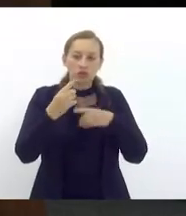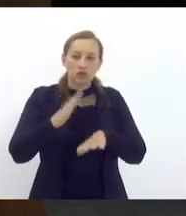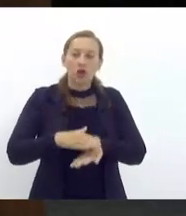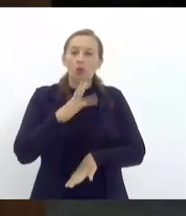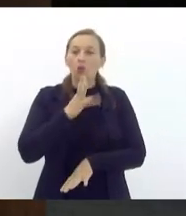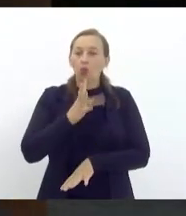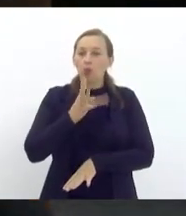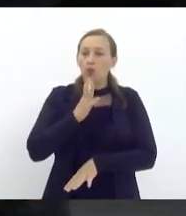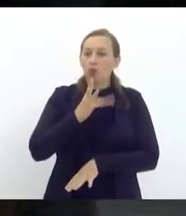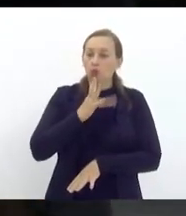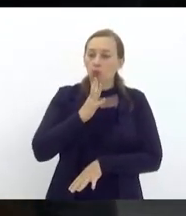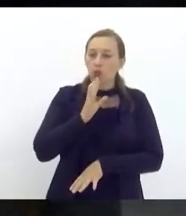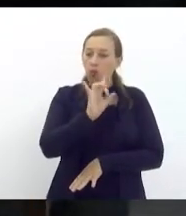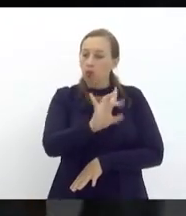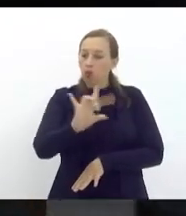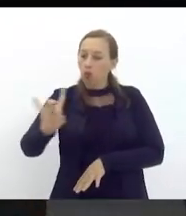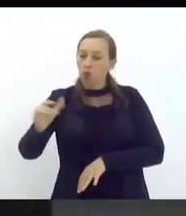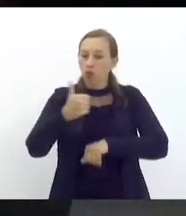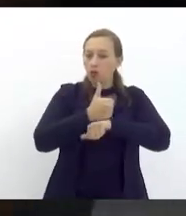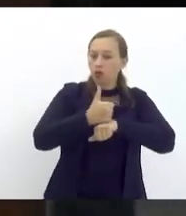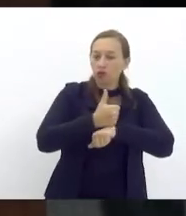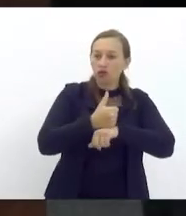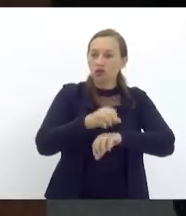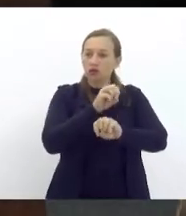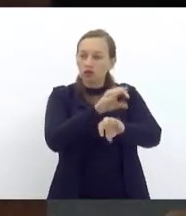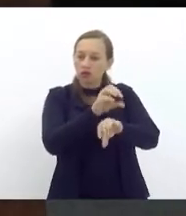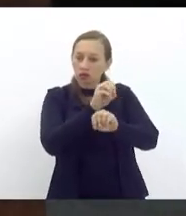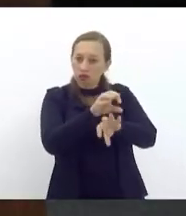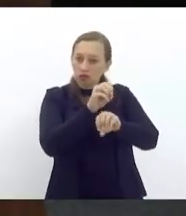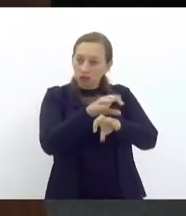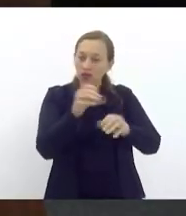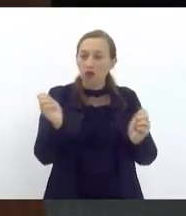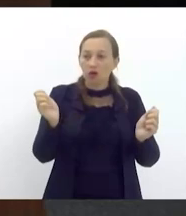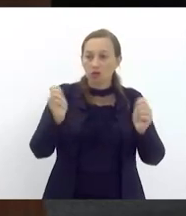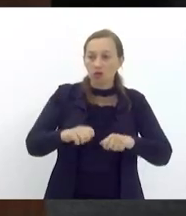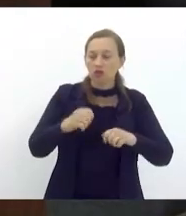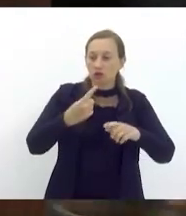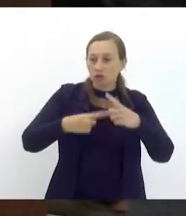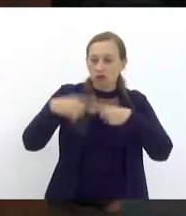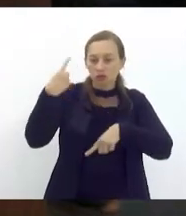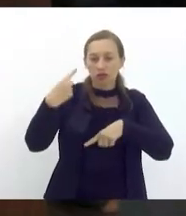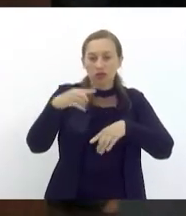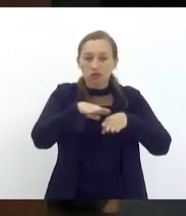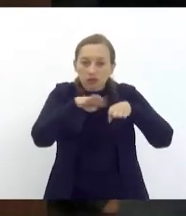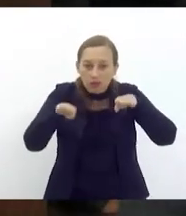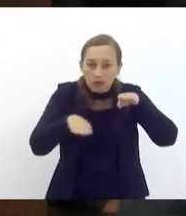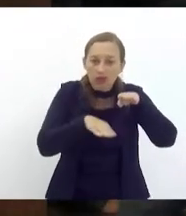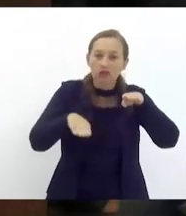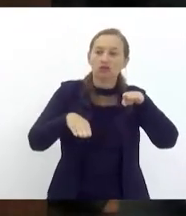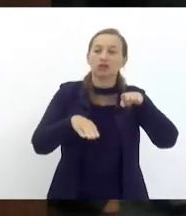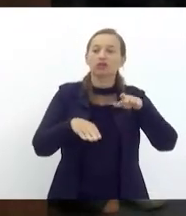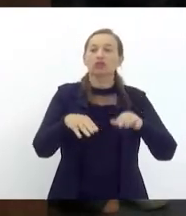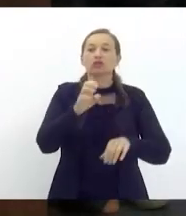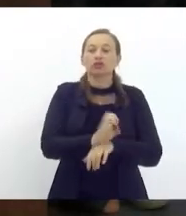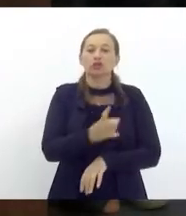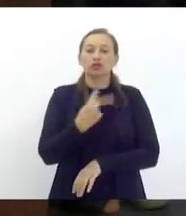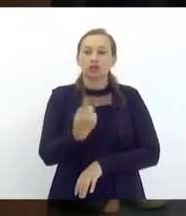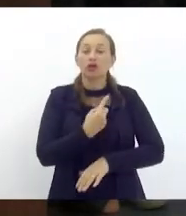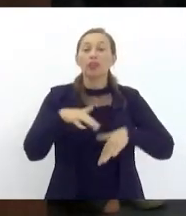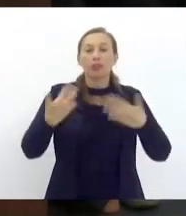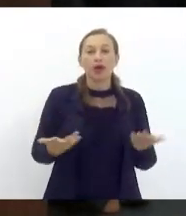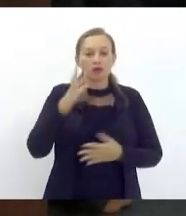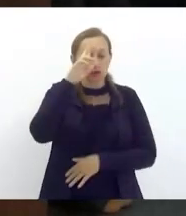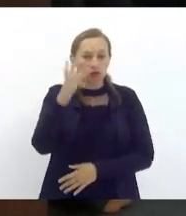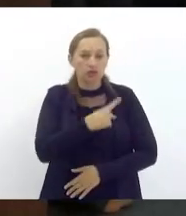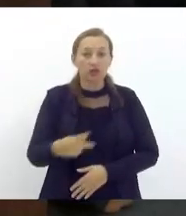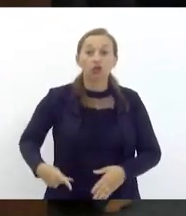profissional de educação como promotores da possibilidade de superação das desigualdades do nosso Estado então o senhor presidente